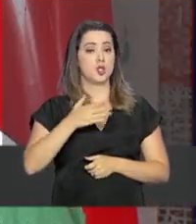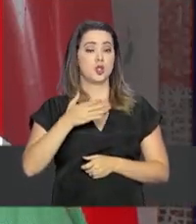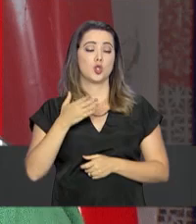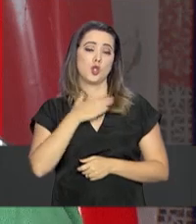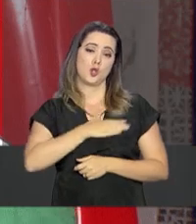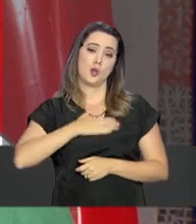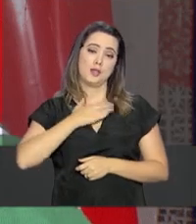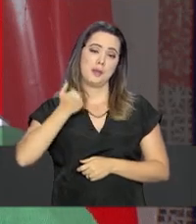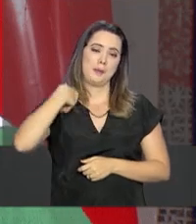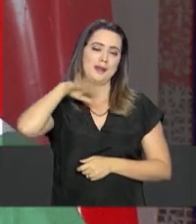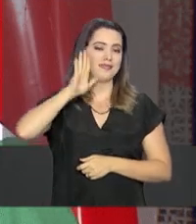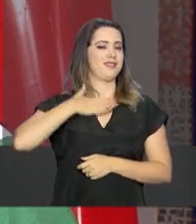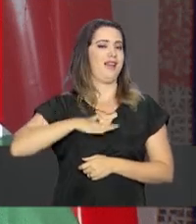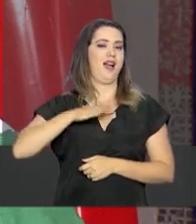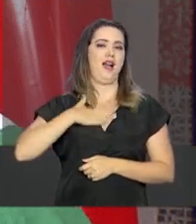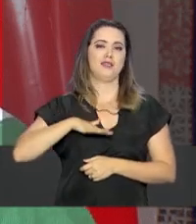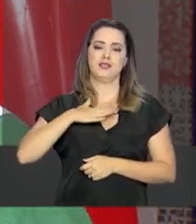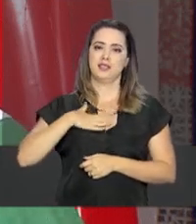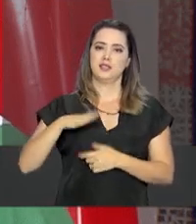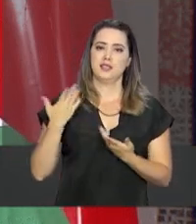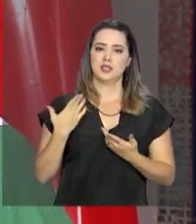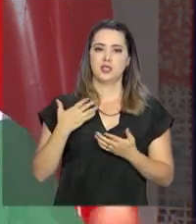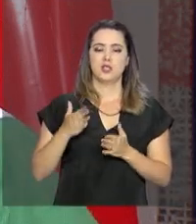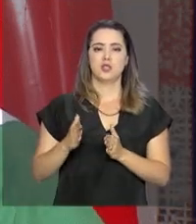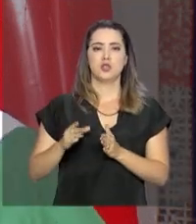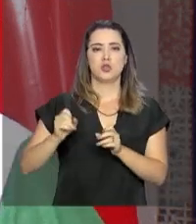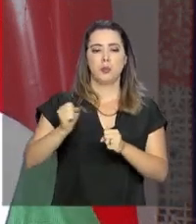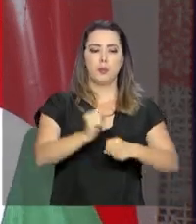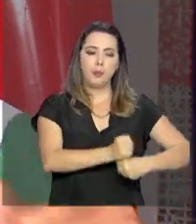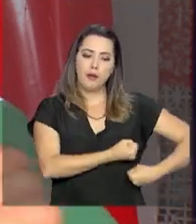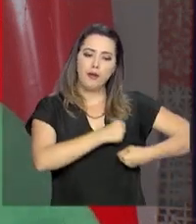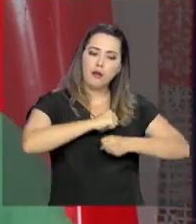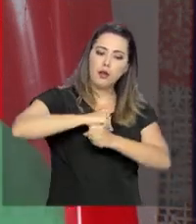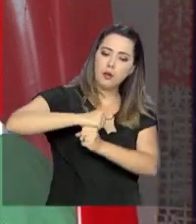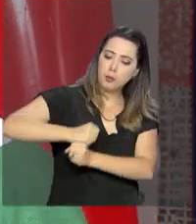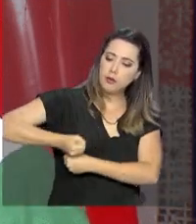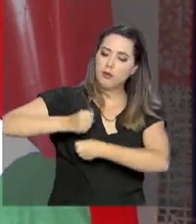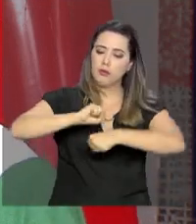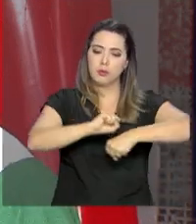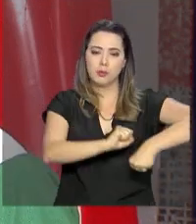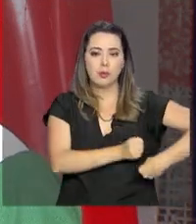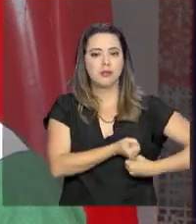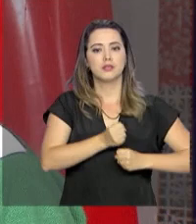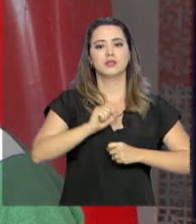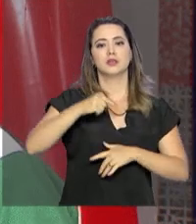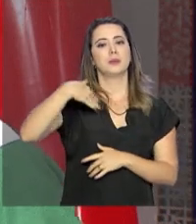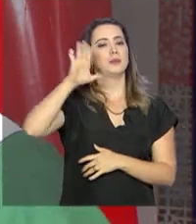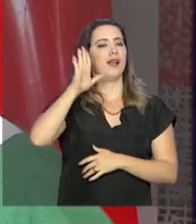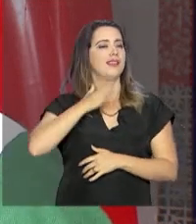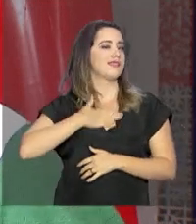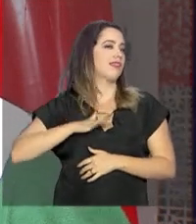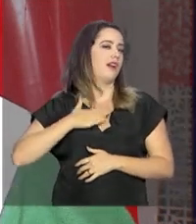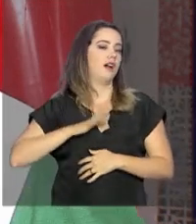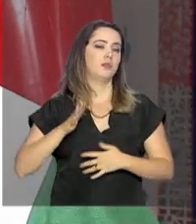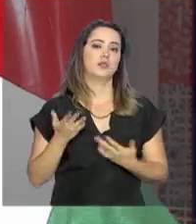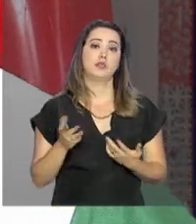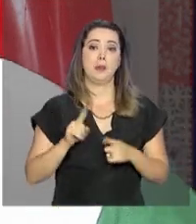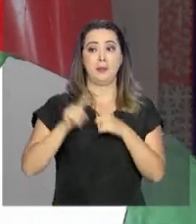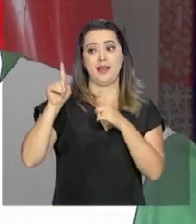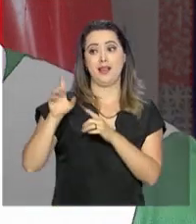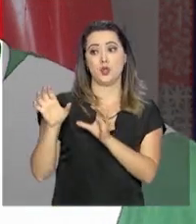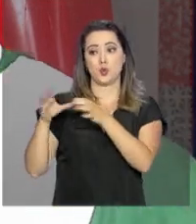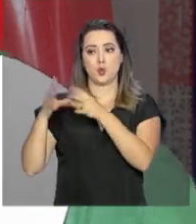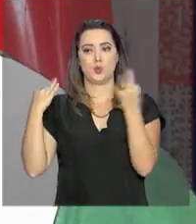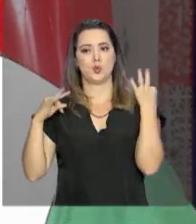relaxados de boa tipo caiaque também negócio de andar de caiaque pelo rio mais relaxado já os europeus